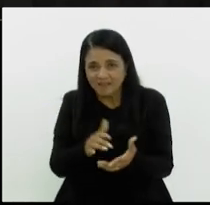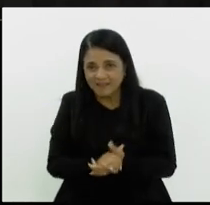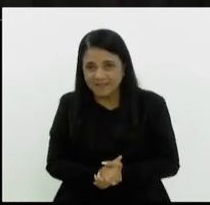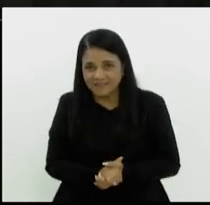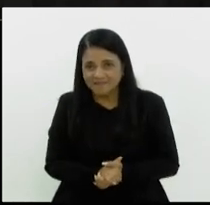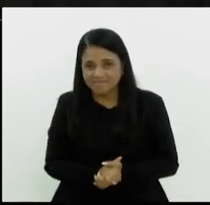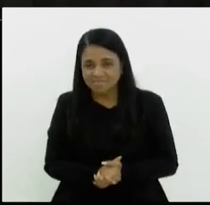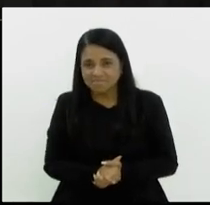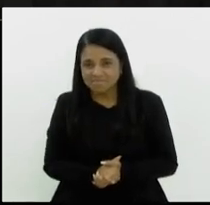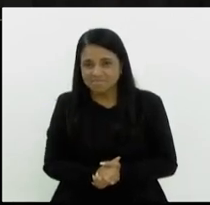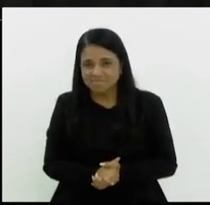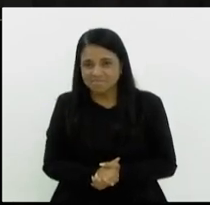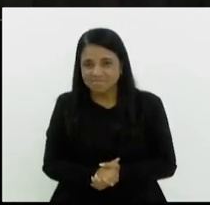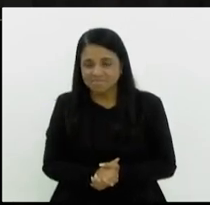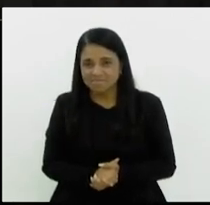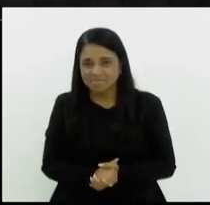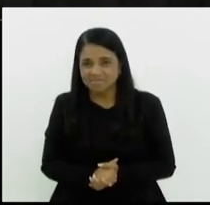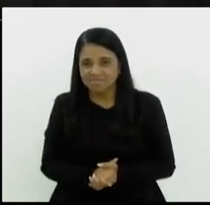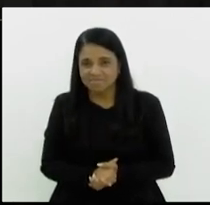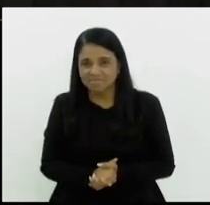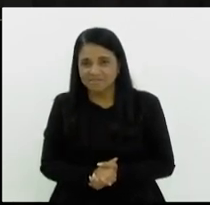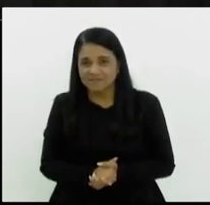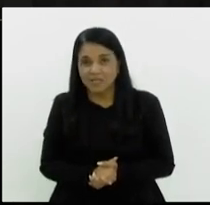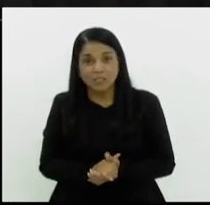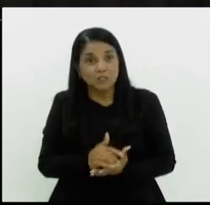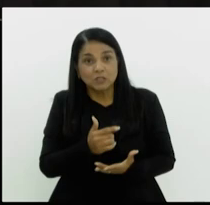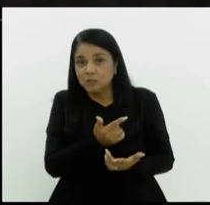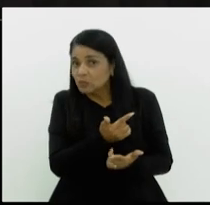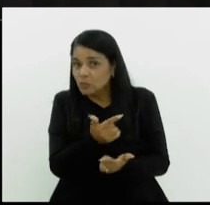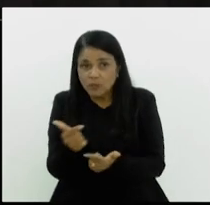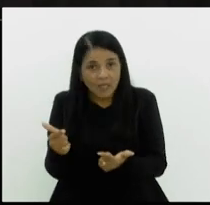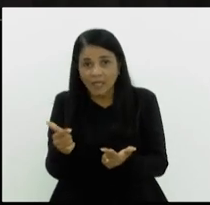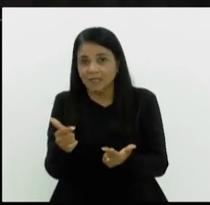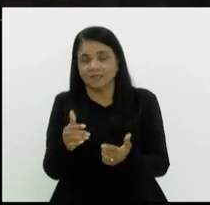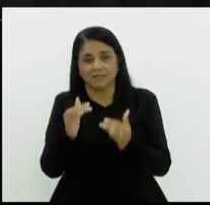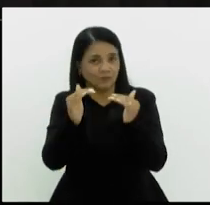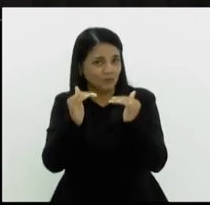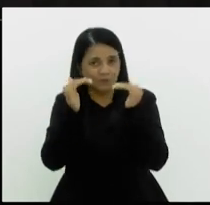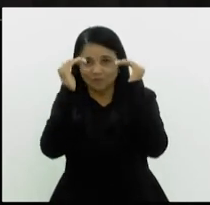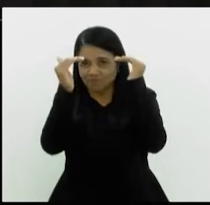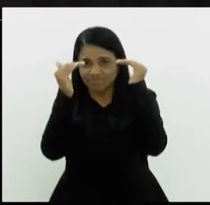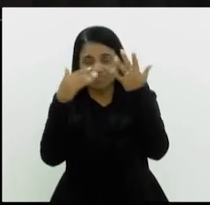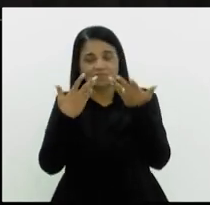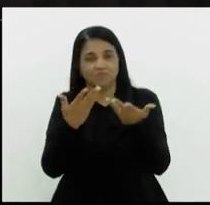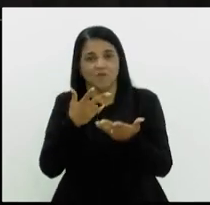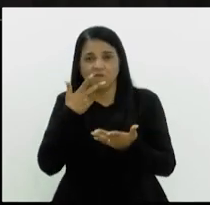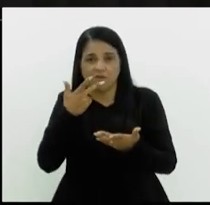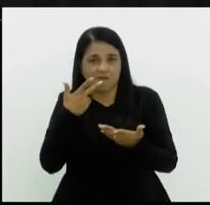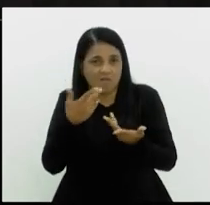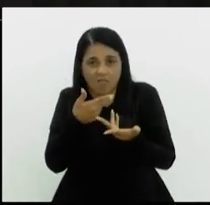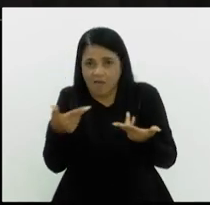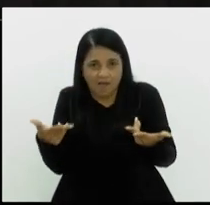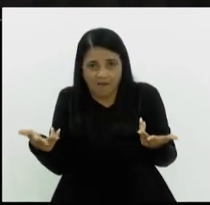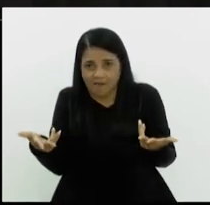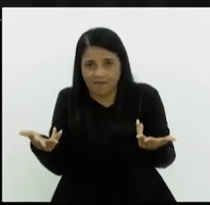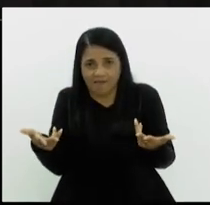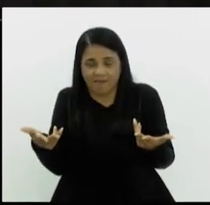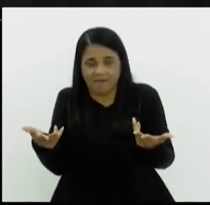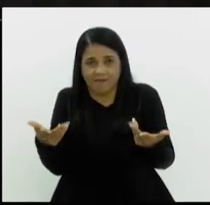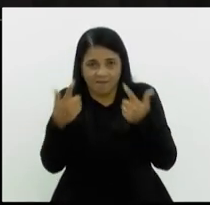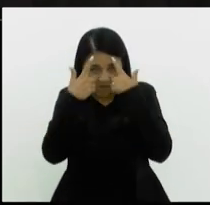Não tem autoridade. Ninguém terá essa autoridade para falar, porque qualquer pessoa vai ver o seguinte: espera